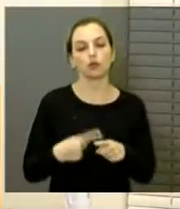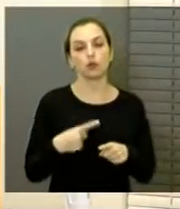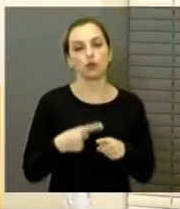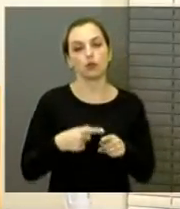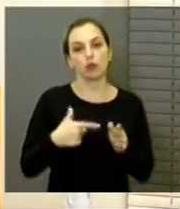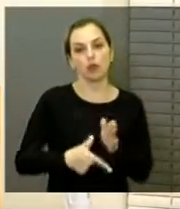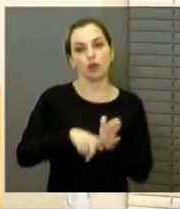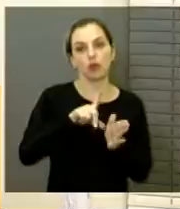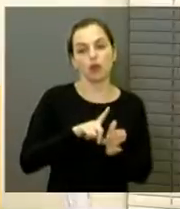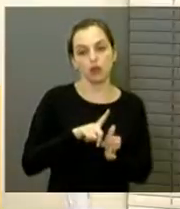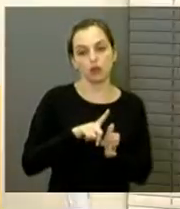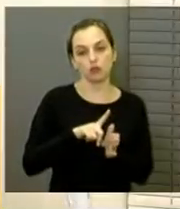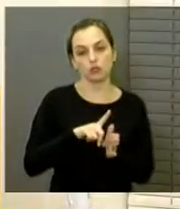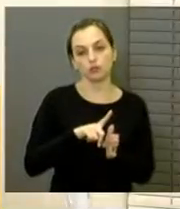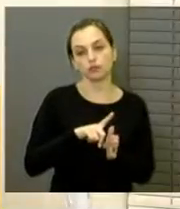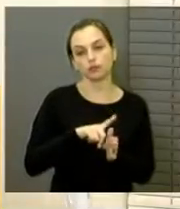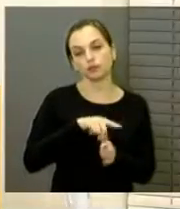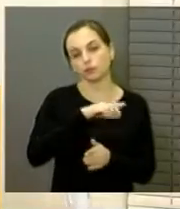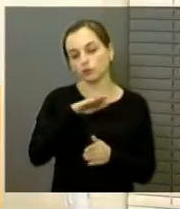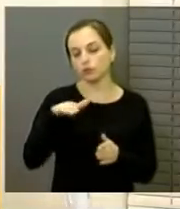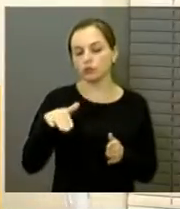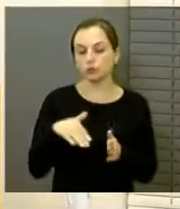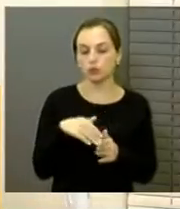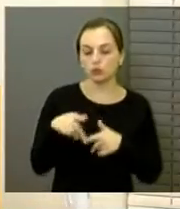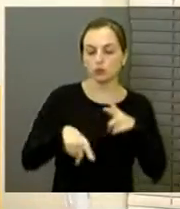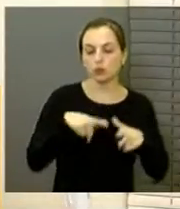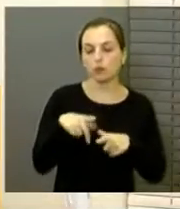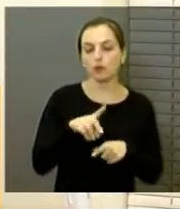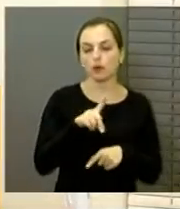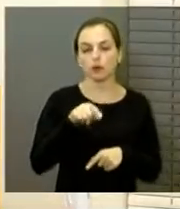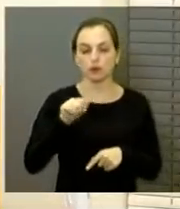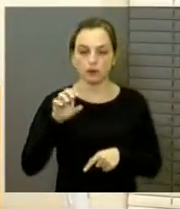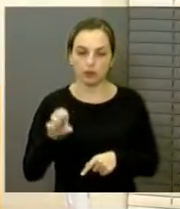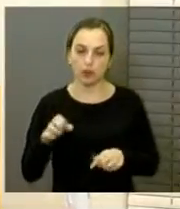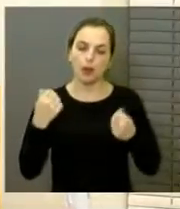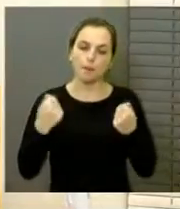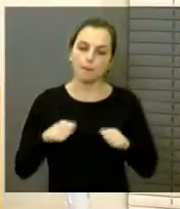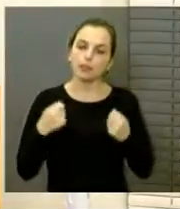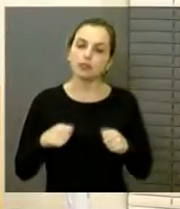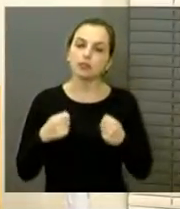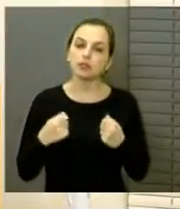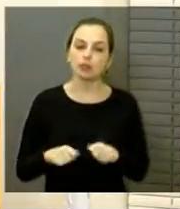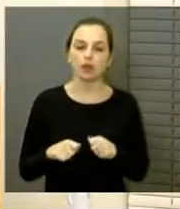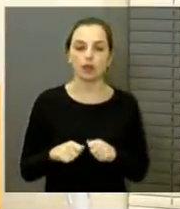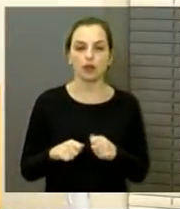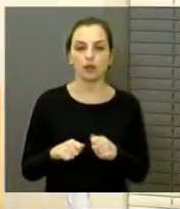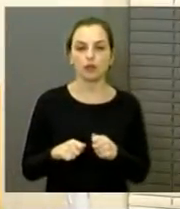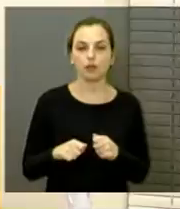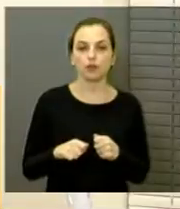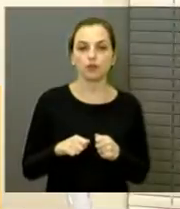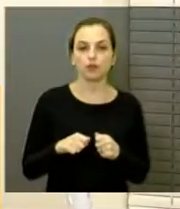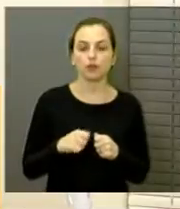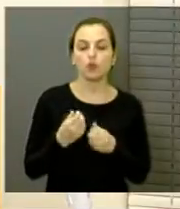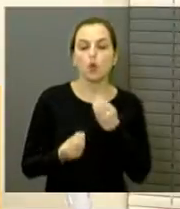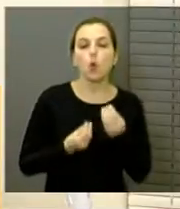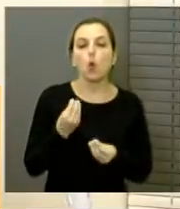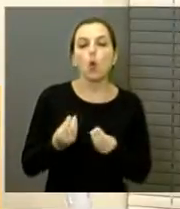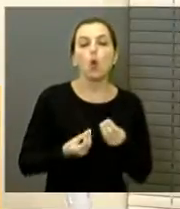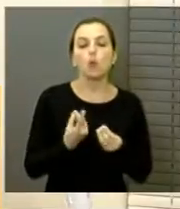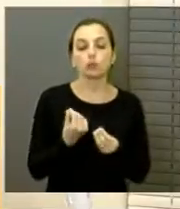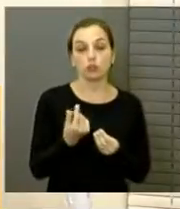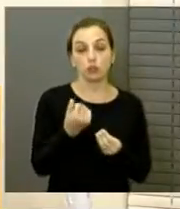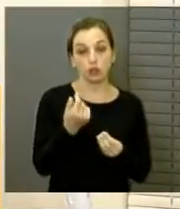de passar todo esse serviço para o DAE, tinha que ter feito pelo menos o quê? O impacto financeiro, o